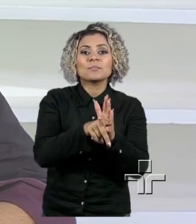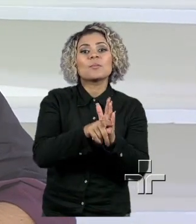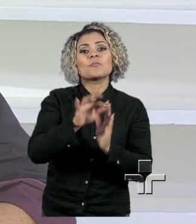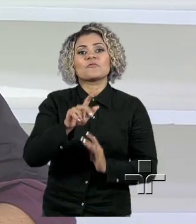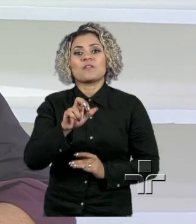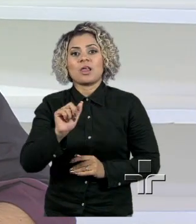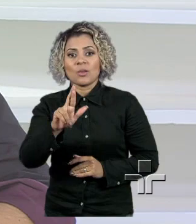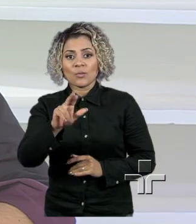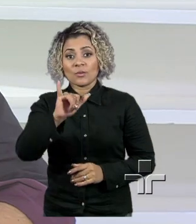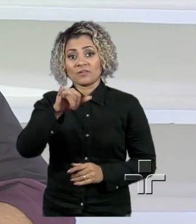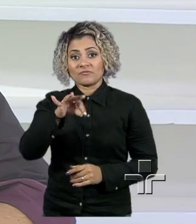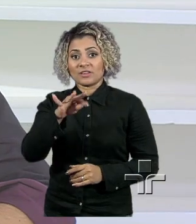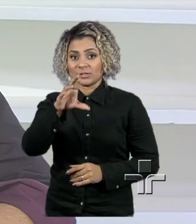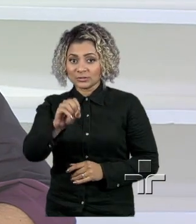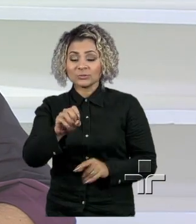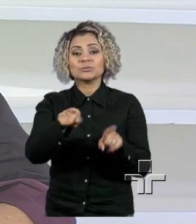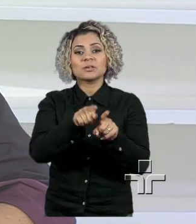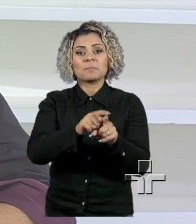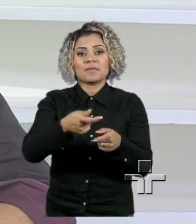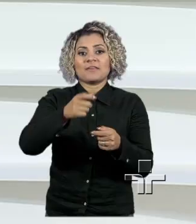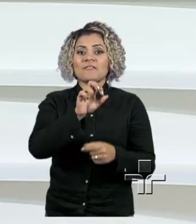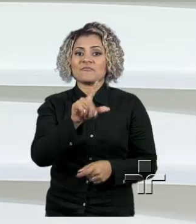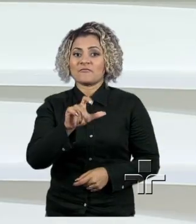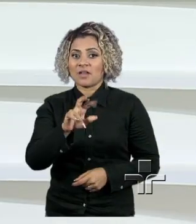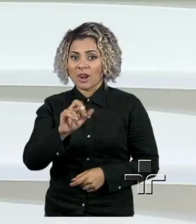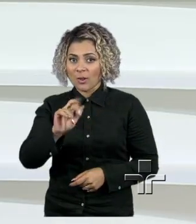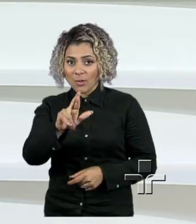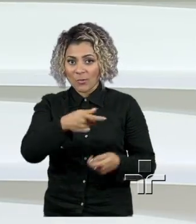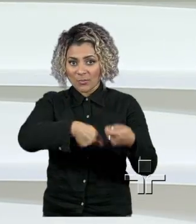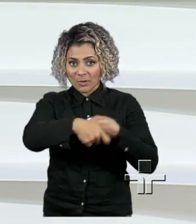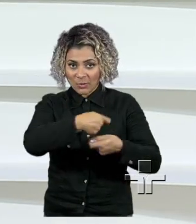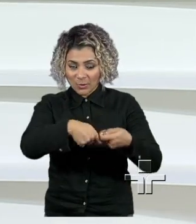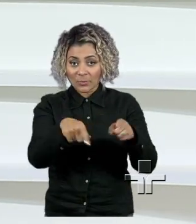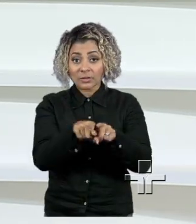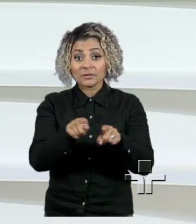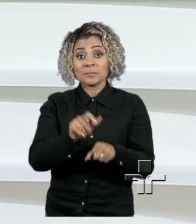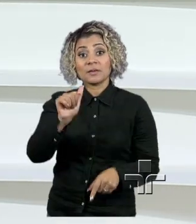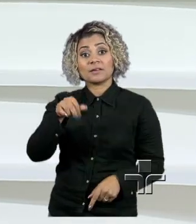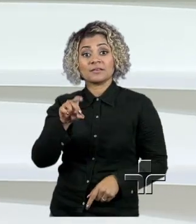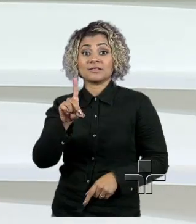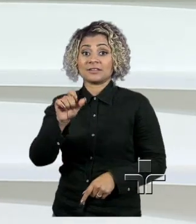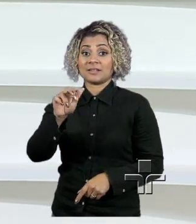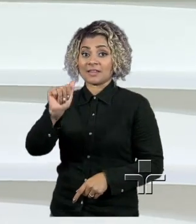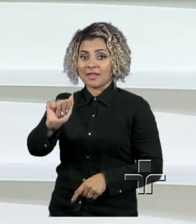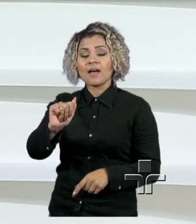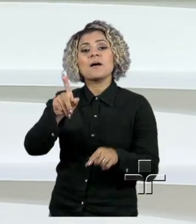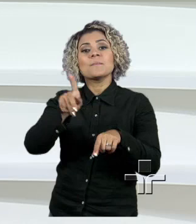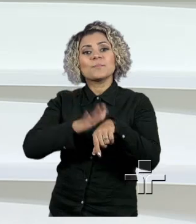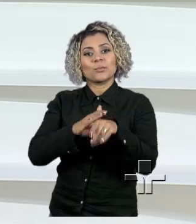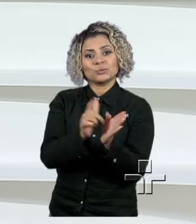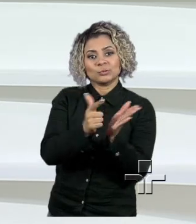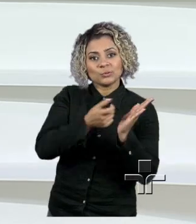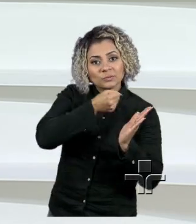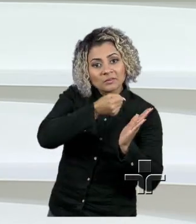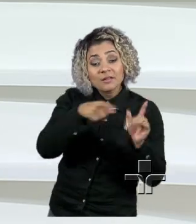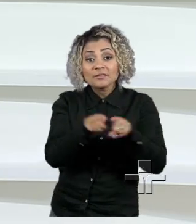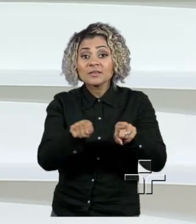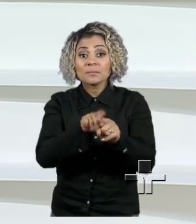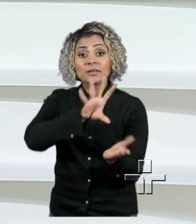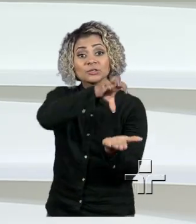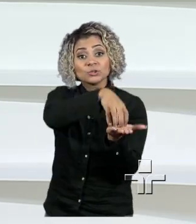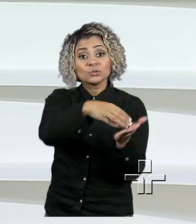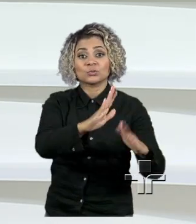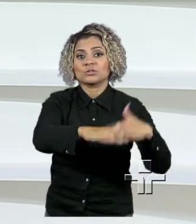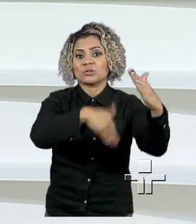Invest, portal do jornal Valor Econômico. Andréa Wolfenbittel, jornalista e diretora do Instituto para